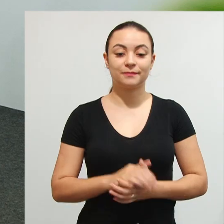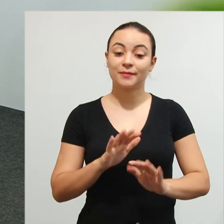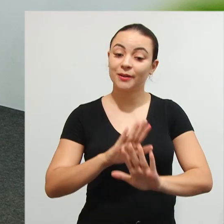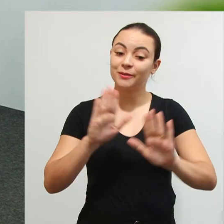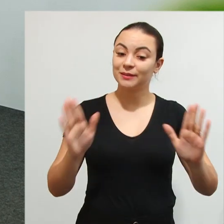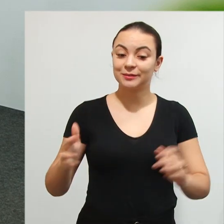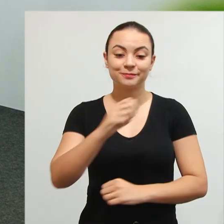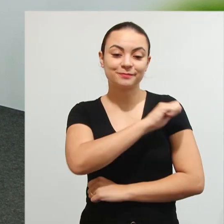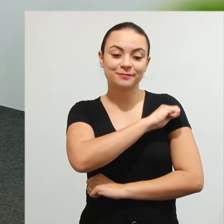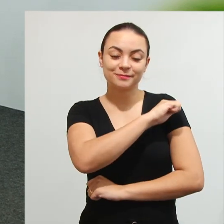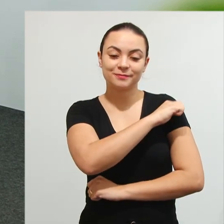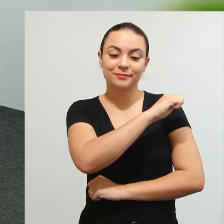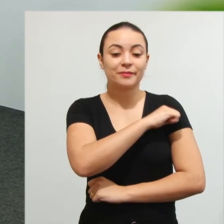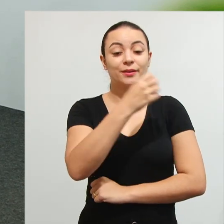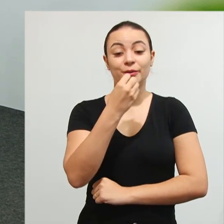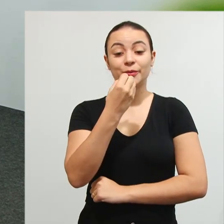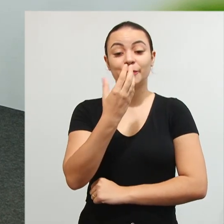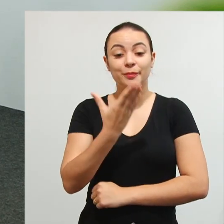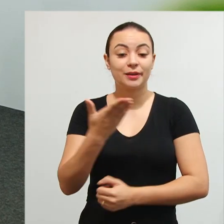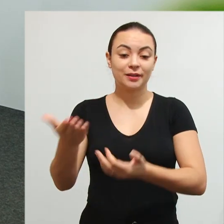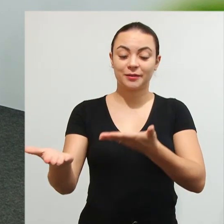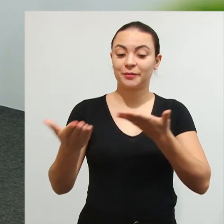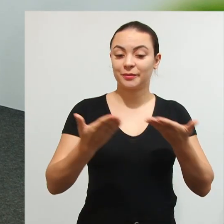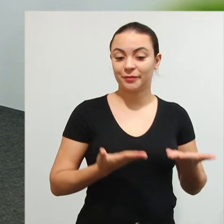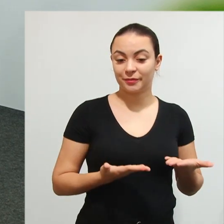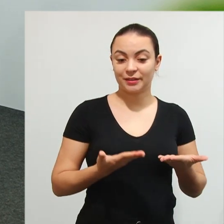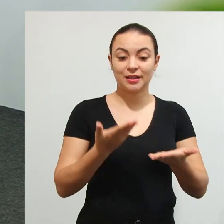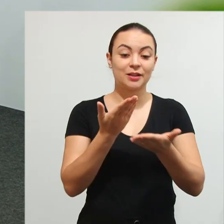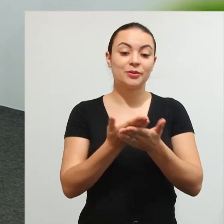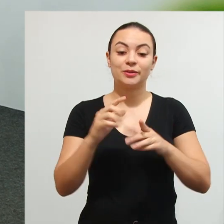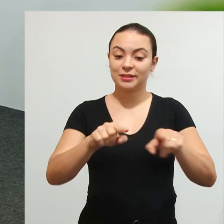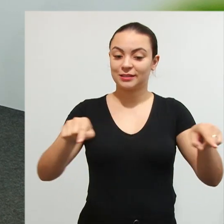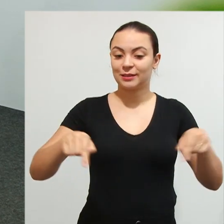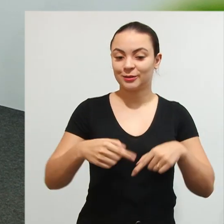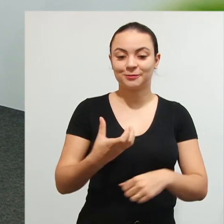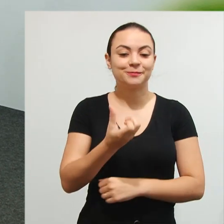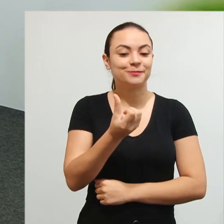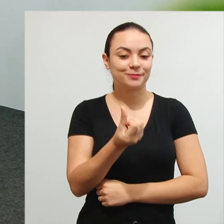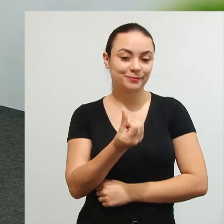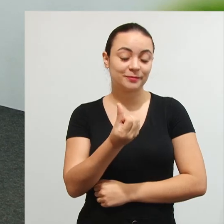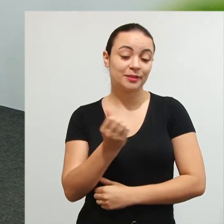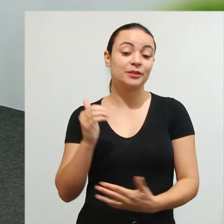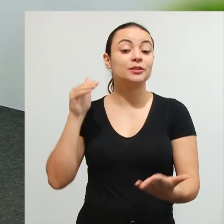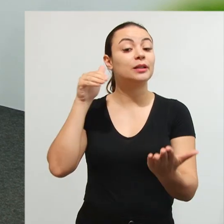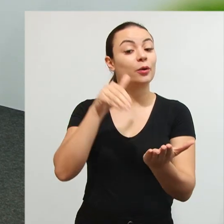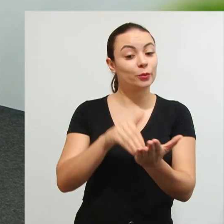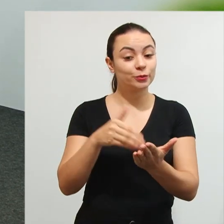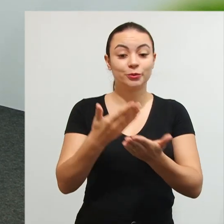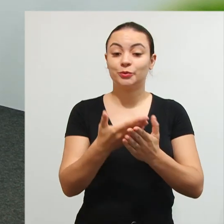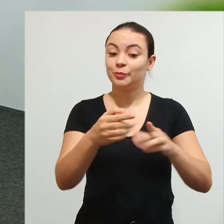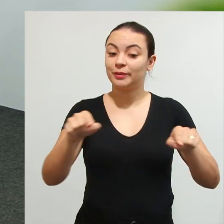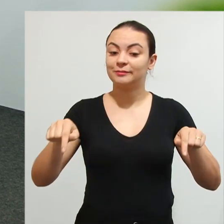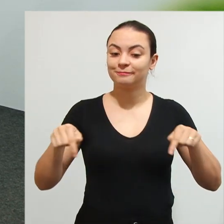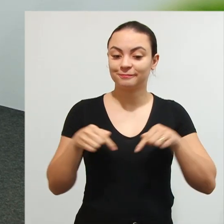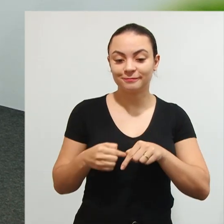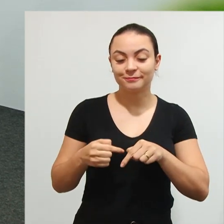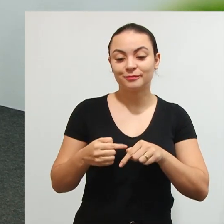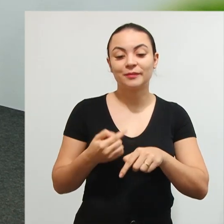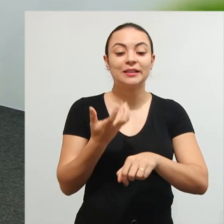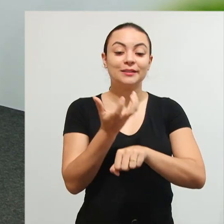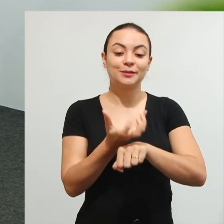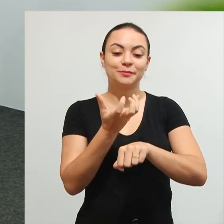Olá alunos sejam bem-vindos a nossa web aula número 6 a nossa última web aula da disciplina de matemática